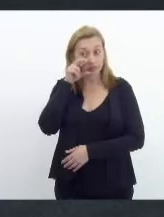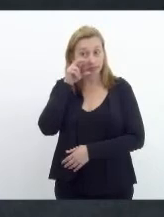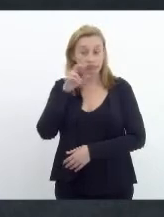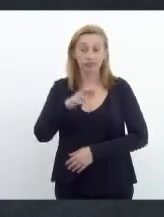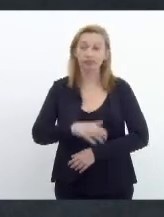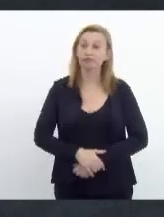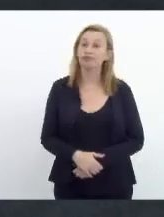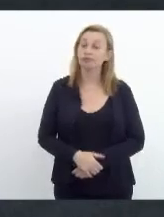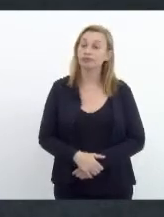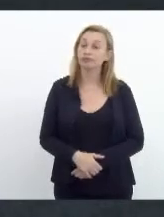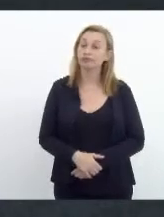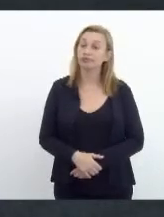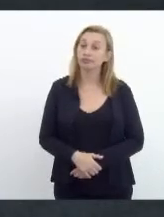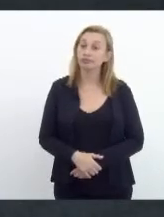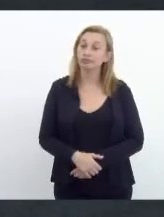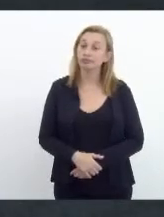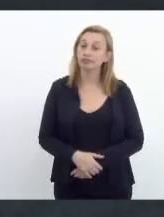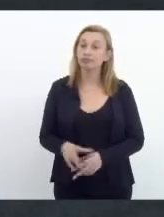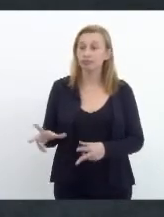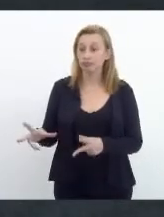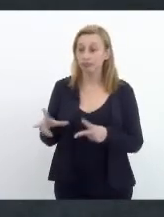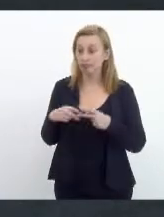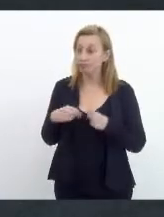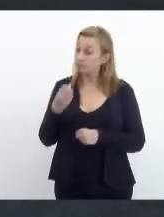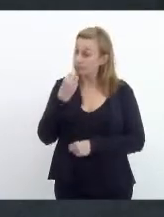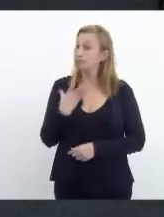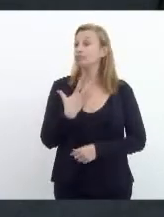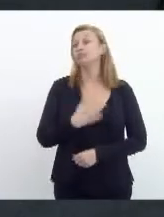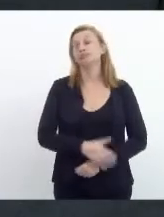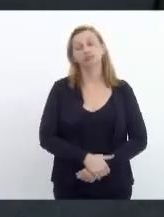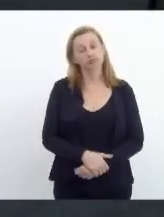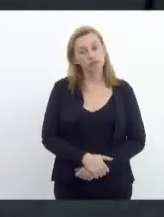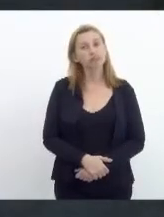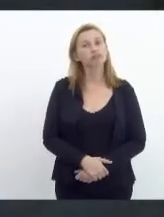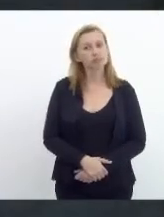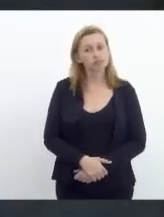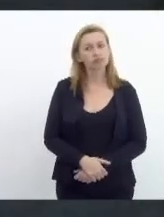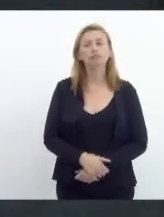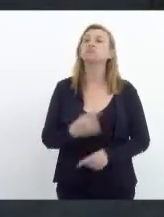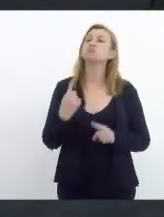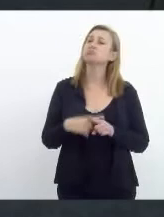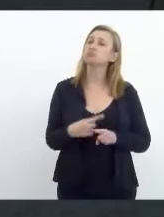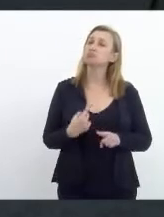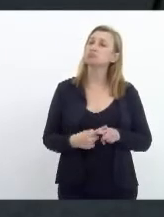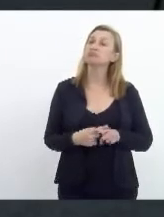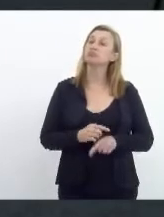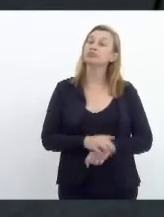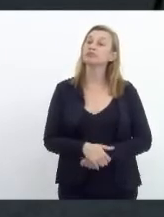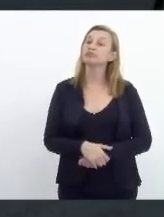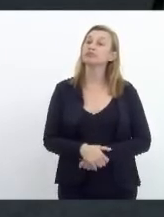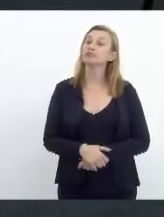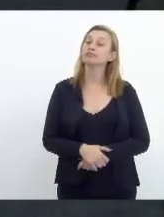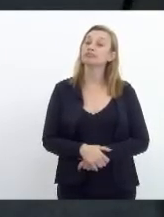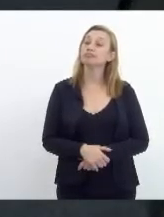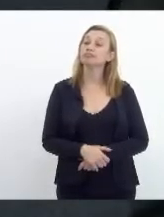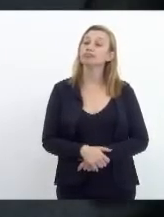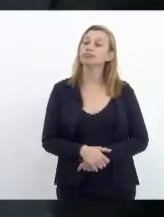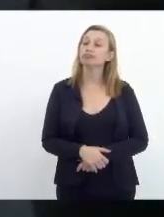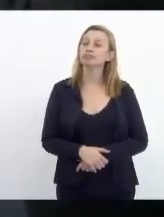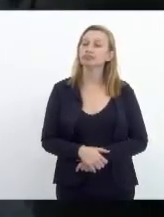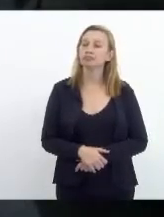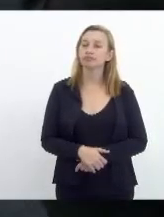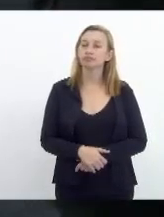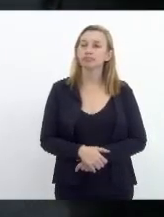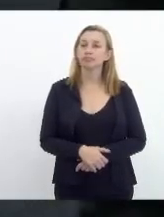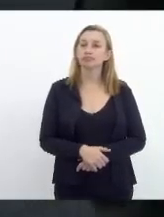Rosenberg Reis, no mérito, ele é bom. No mérito, ele é bom. Por quê? Ele trata